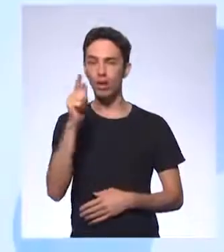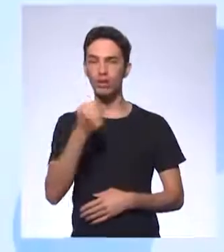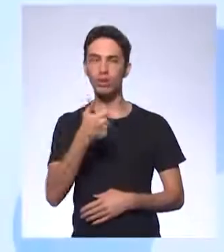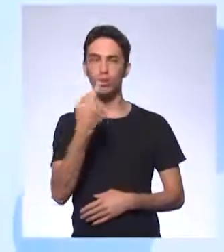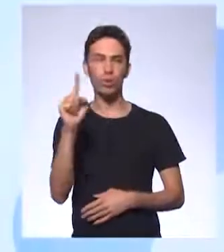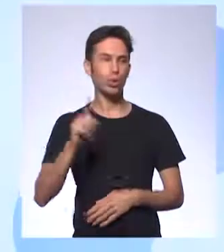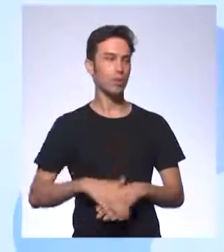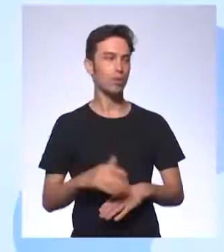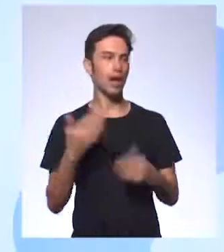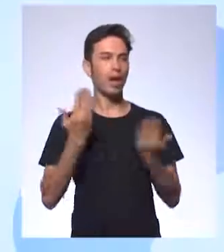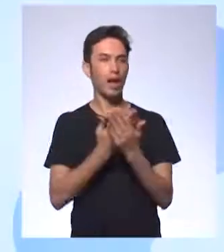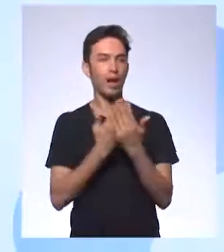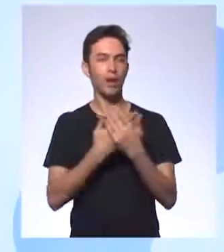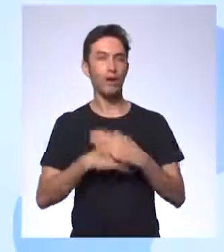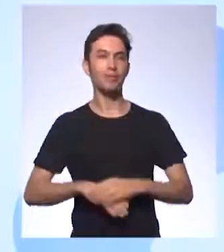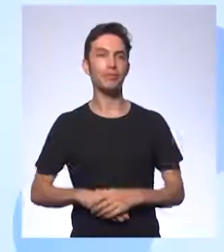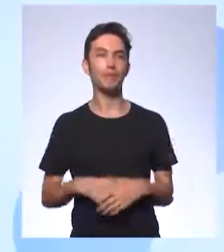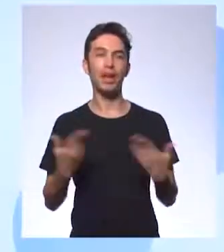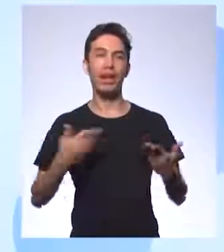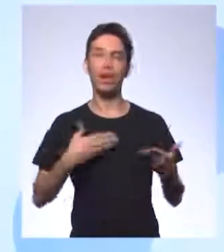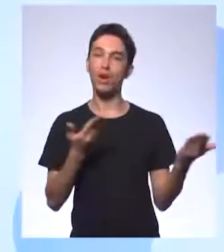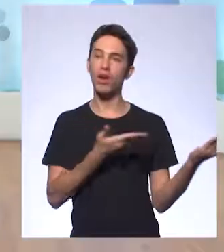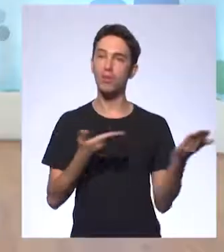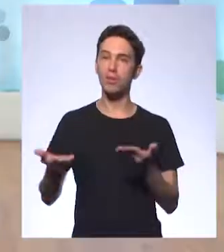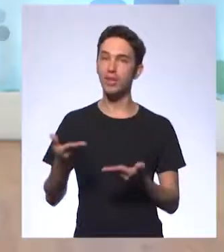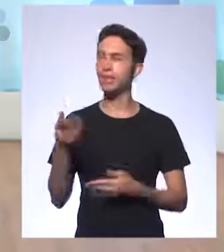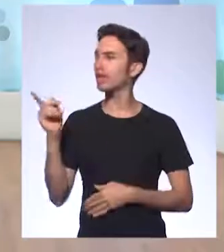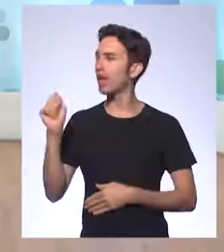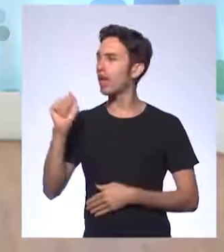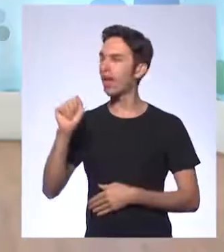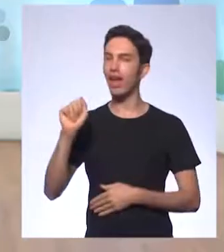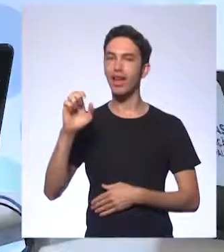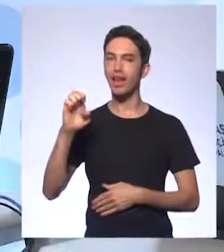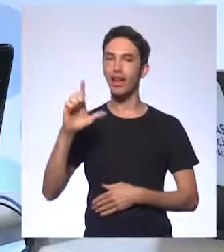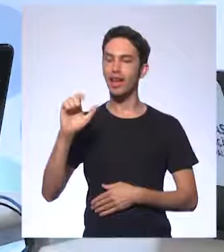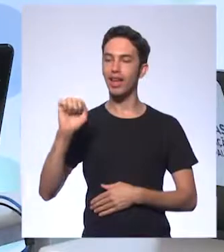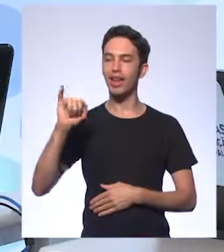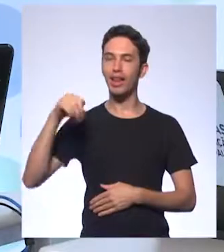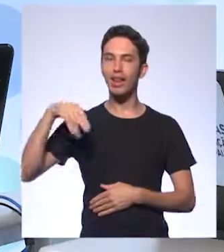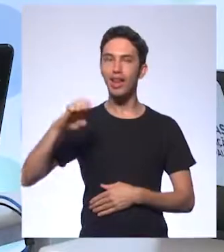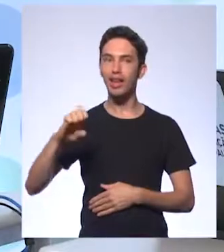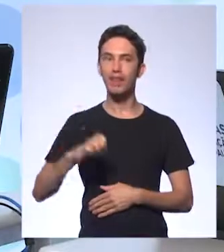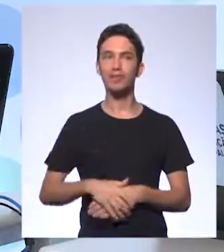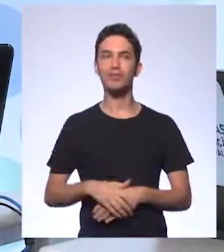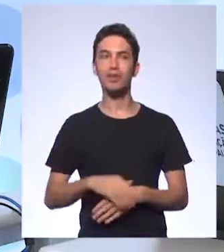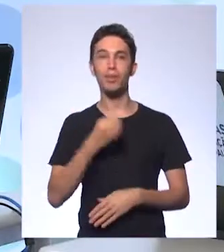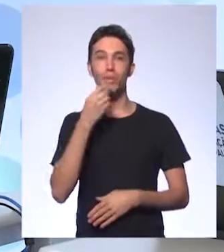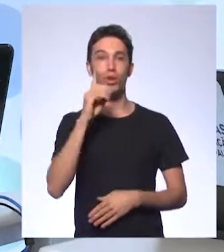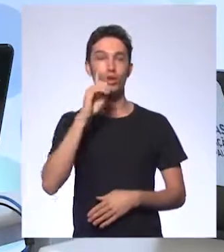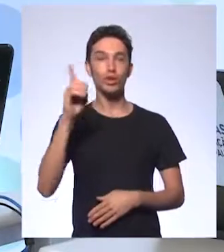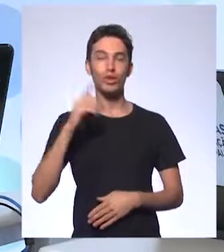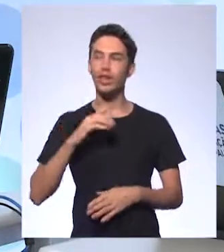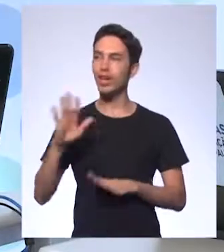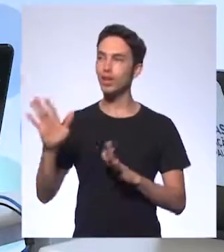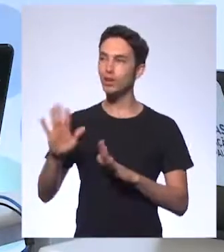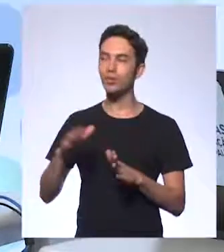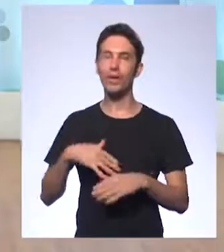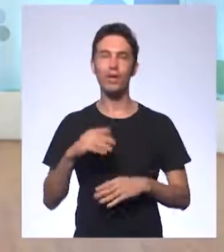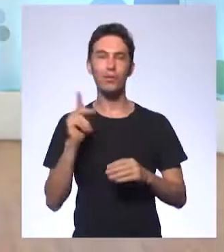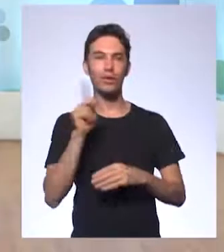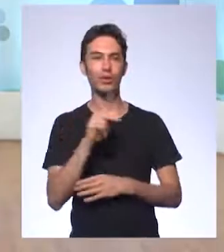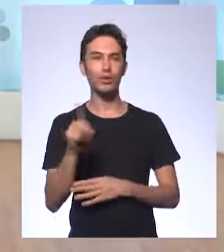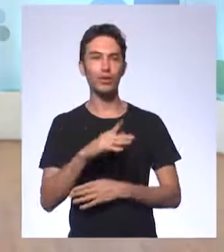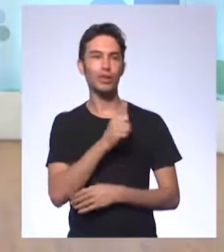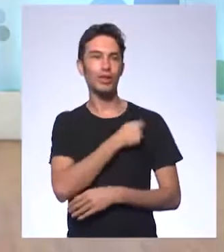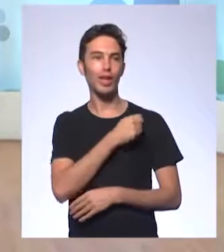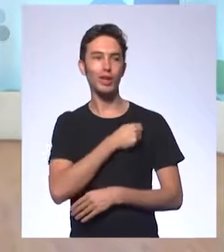objetivos, eu vou apresentar a Elaine. Bom dia, Elaine. Bom dia, Dani. Bom dia, professores, alunos, tudo bem? A